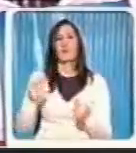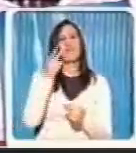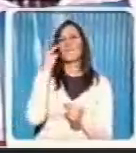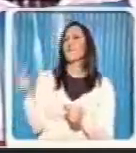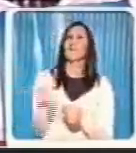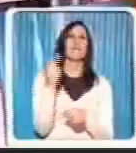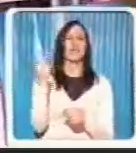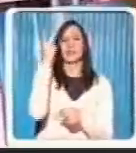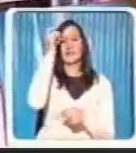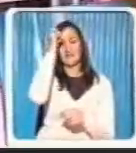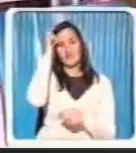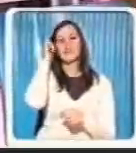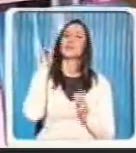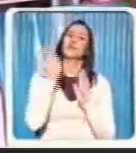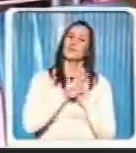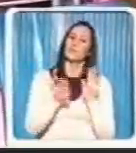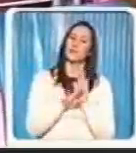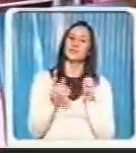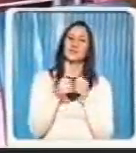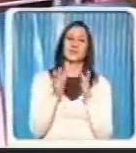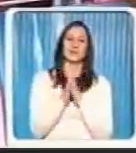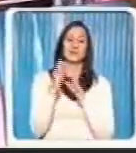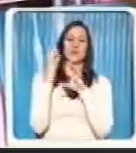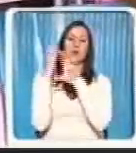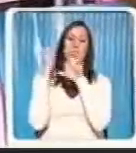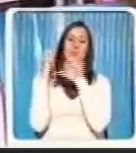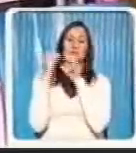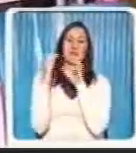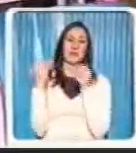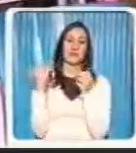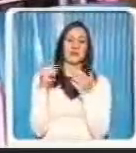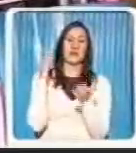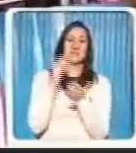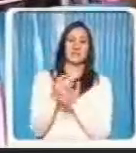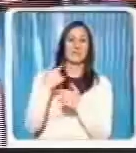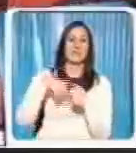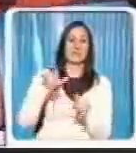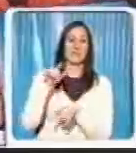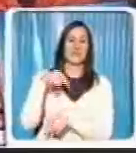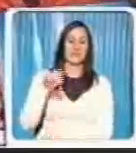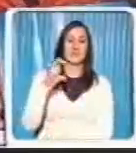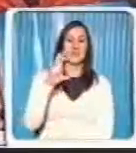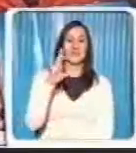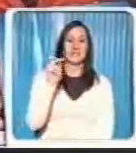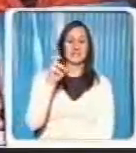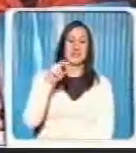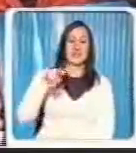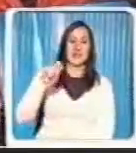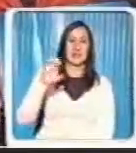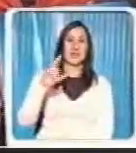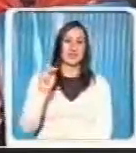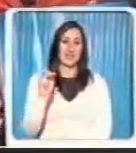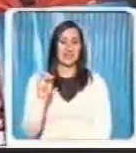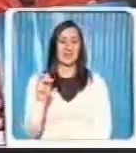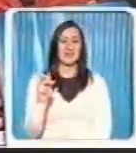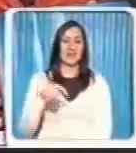vida. Fica programada a excursão com todas as Beatrizes Costa até à Charneca. Eu acredito, e já vai mais uma. Não, é